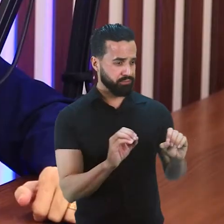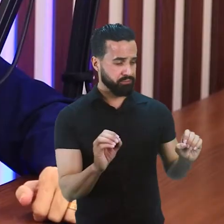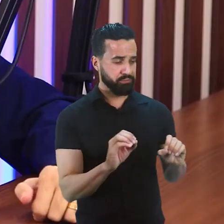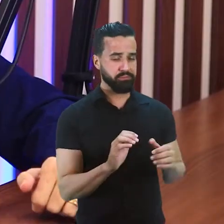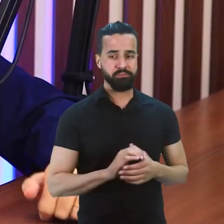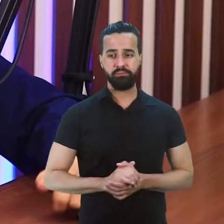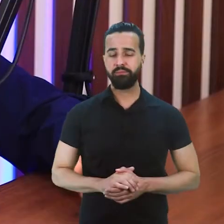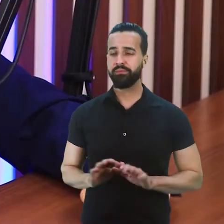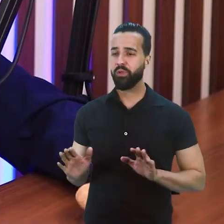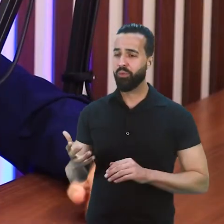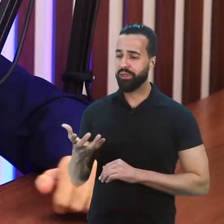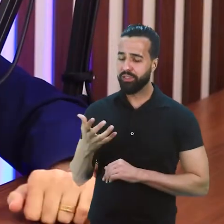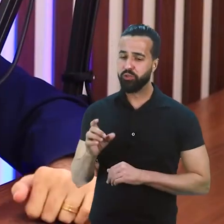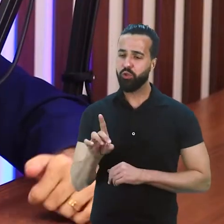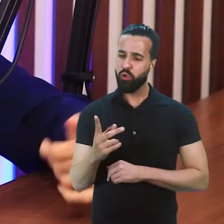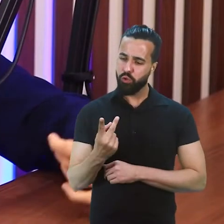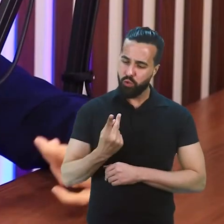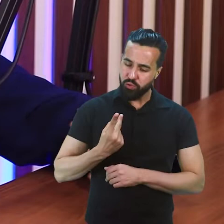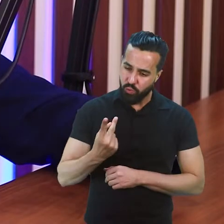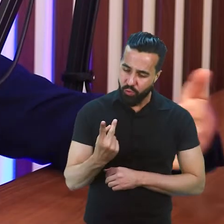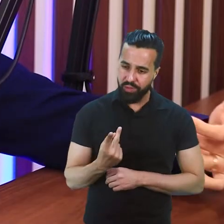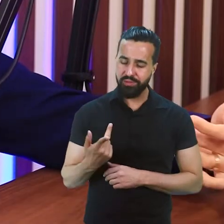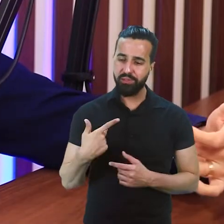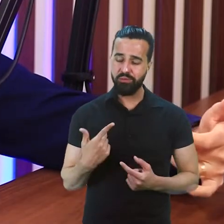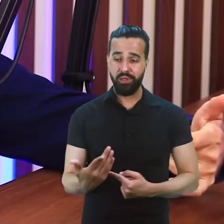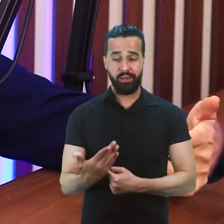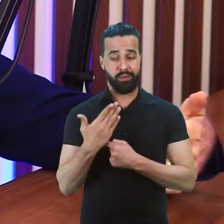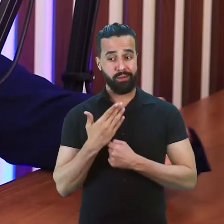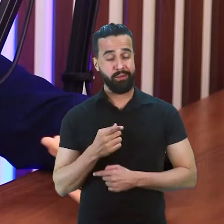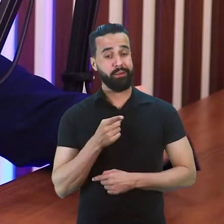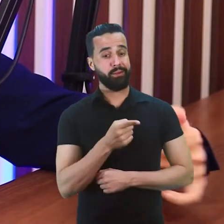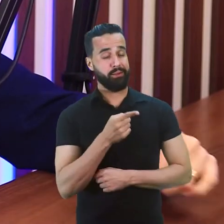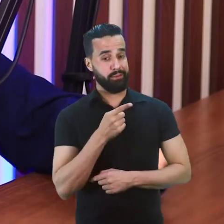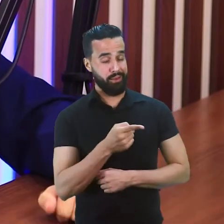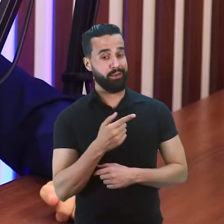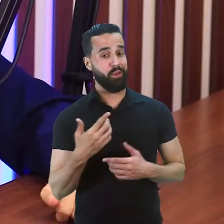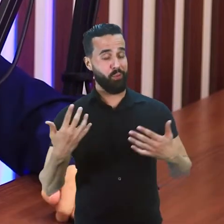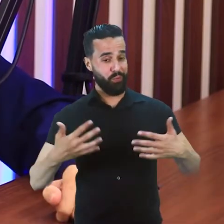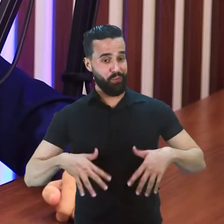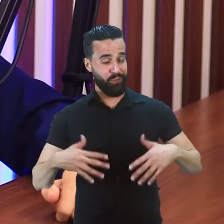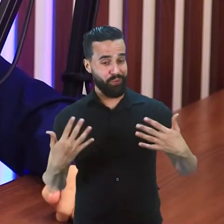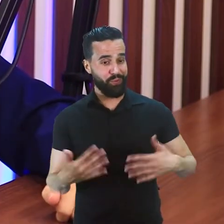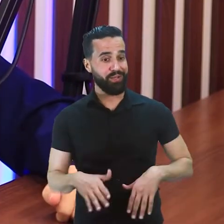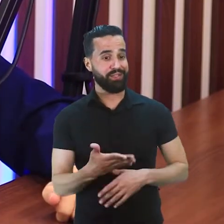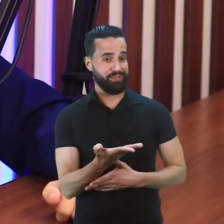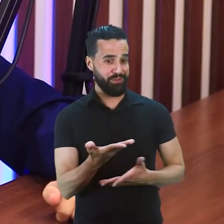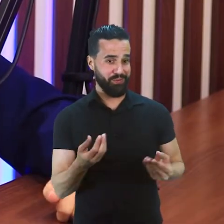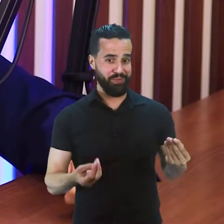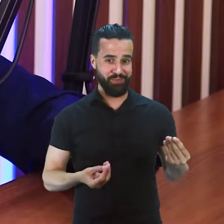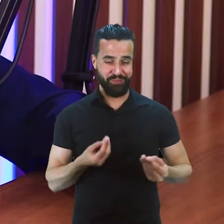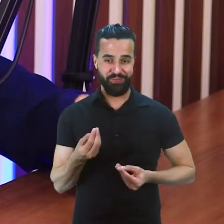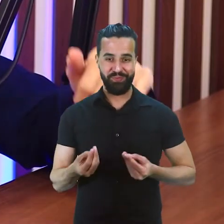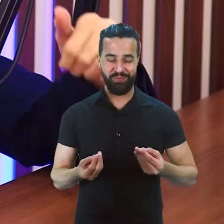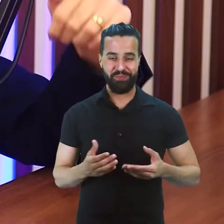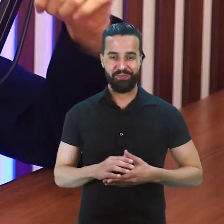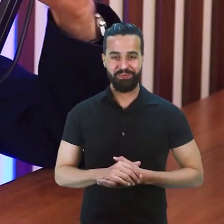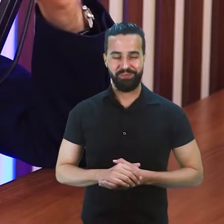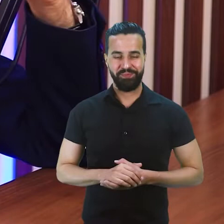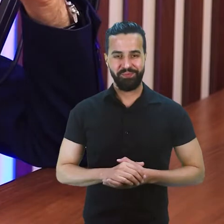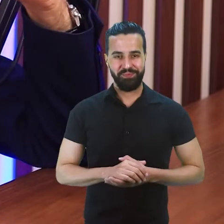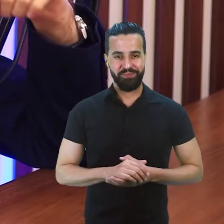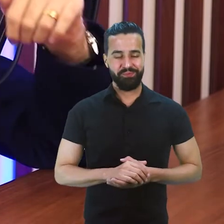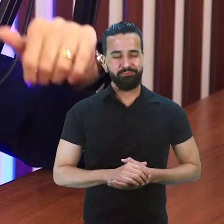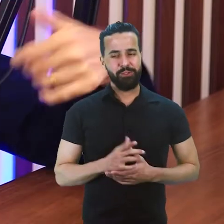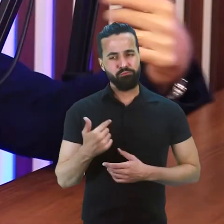resolver eu e ela tudo junto, né? Inclusive, ela é muito aventureira, né? Nesse ponto. Mas, rapaz,